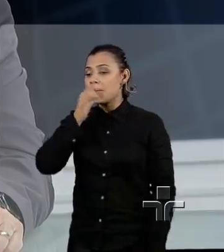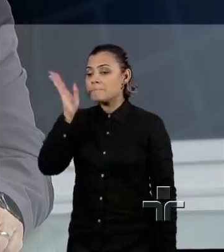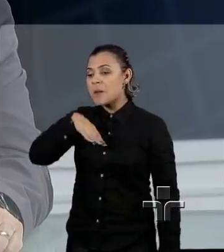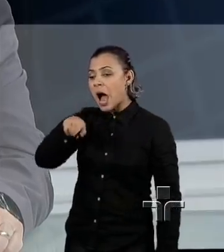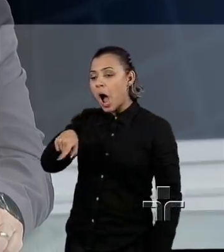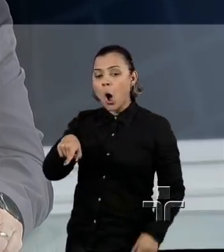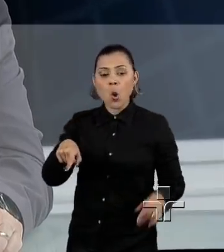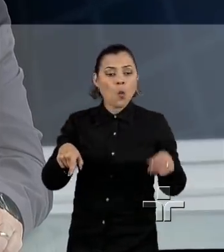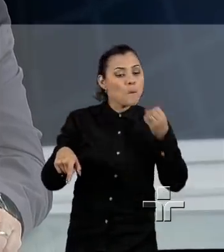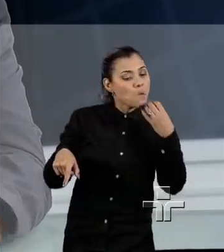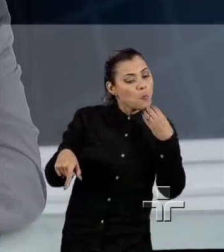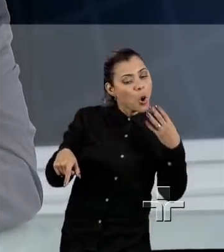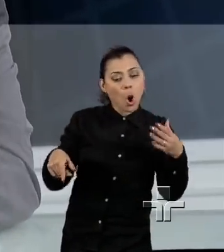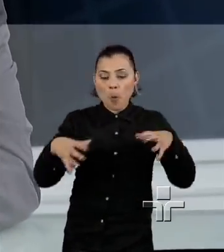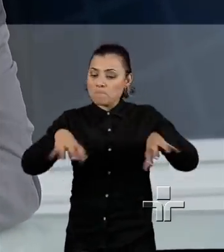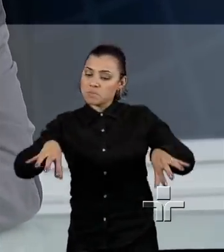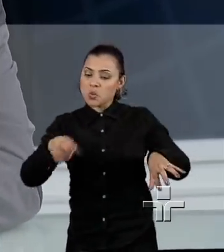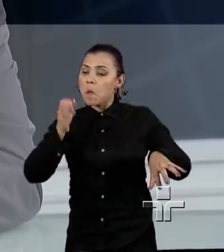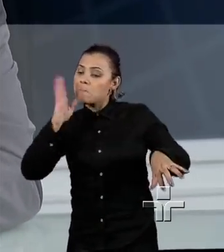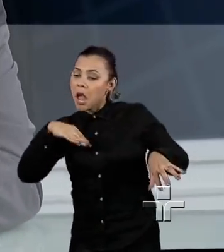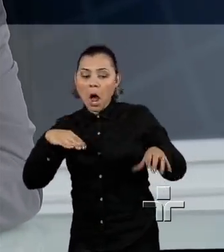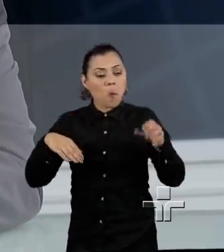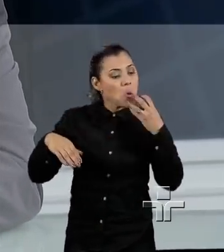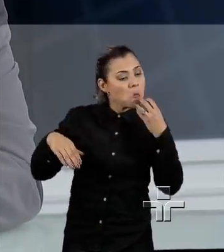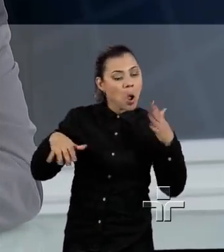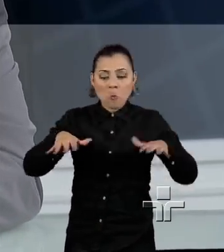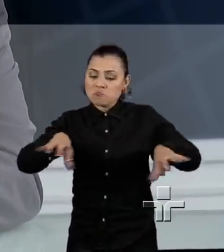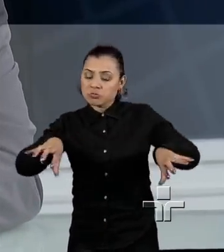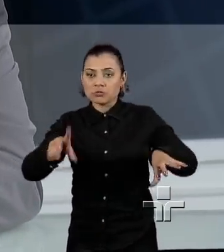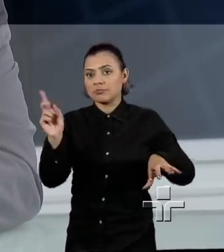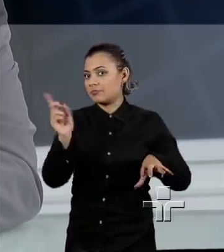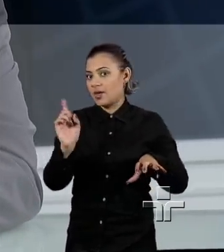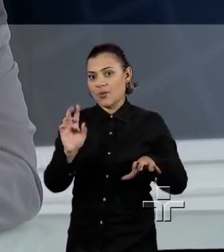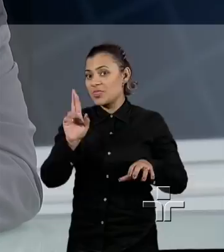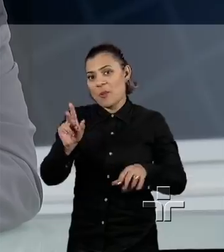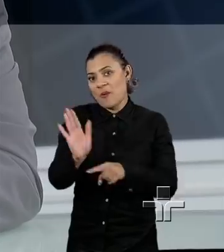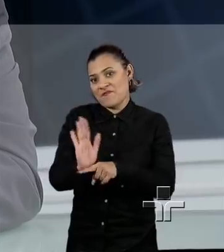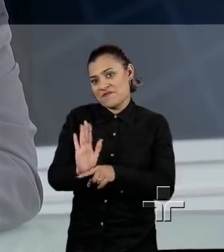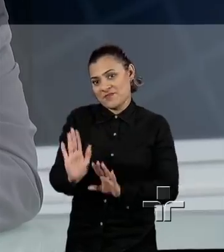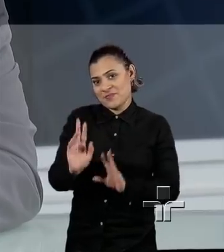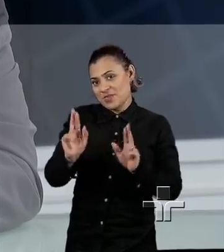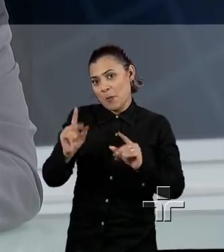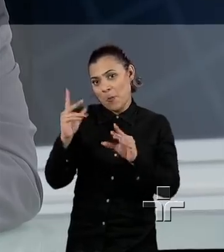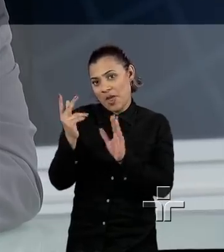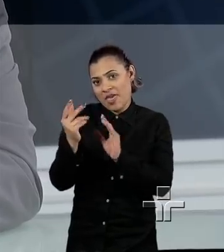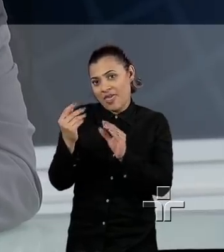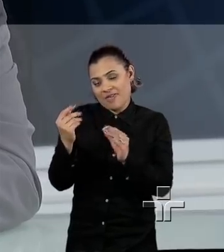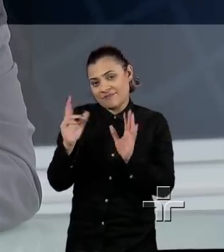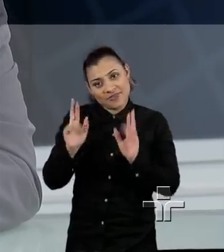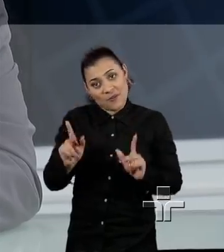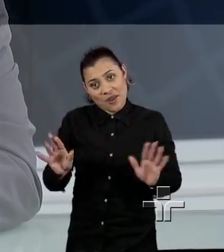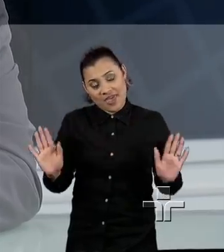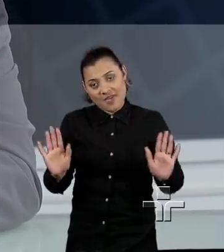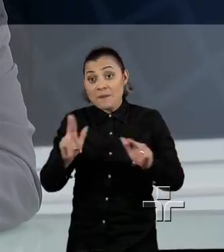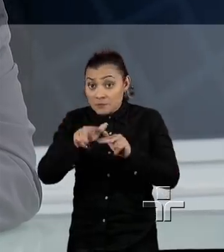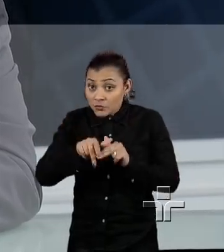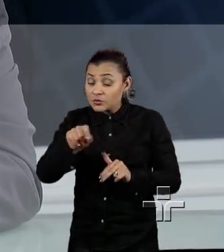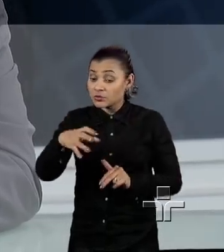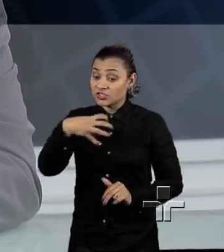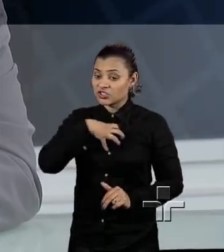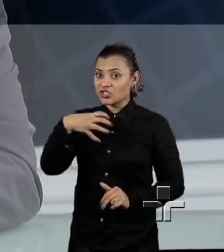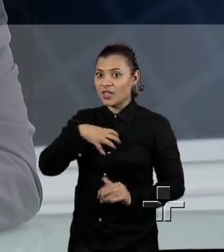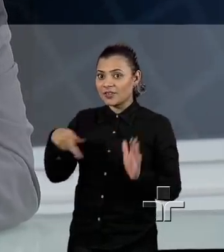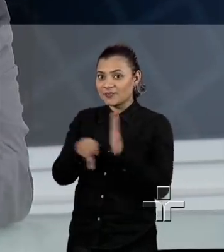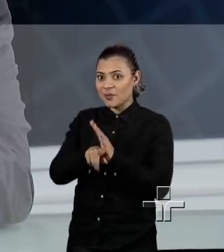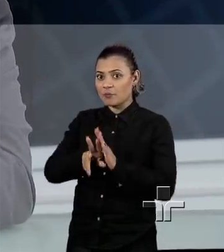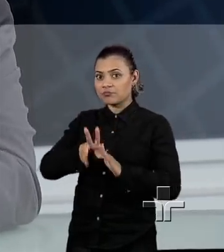mal, mas tem o normal também. Então, eu acho que... e todo o processo político, todo o processo de exposição de uma